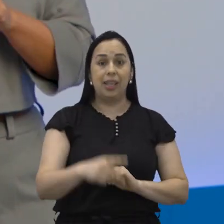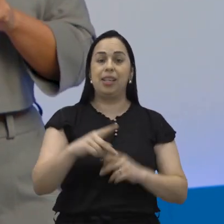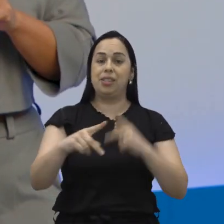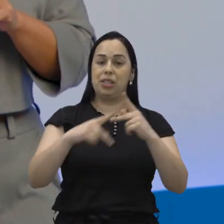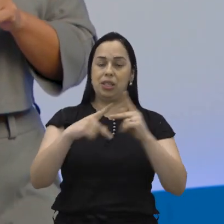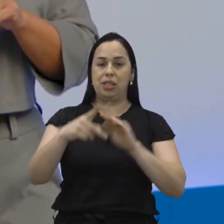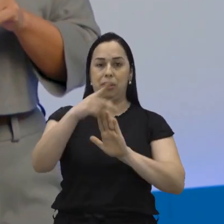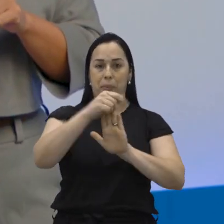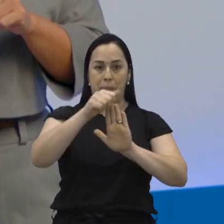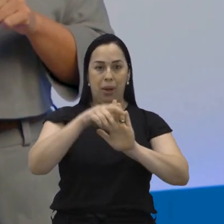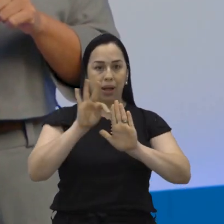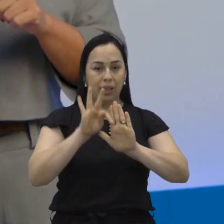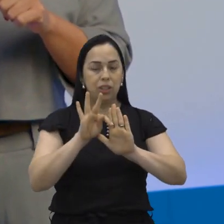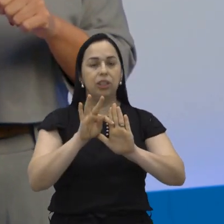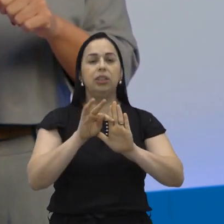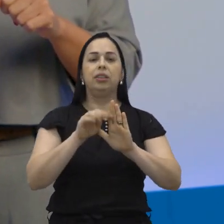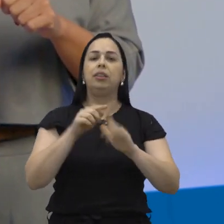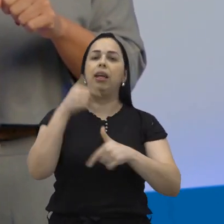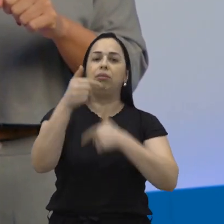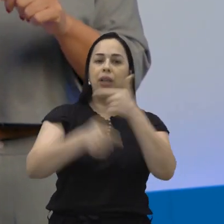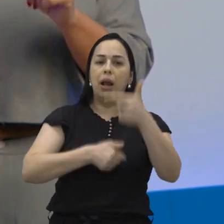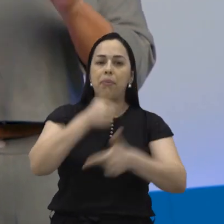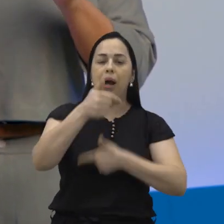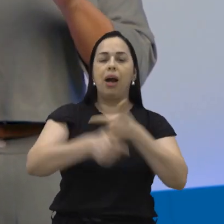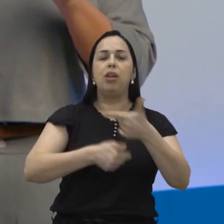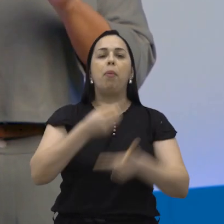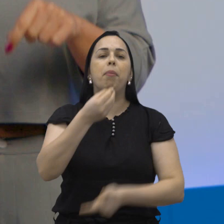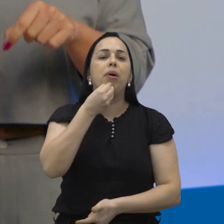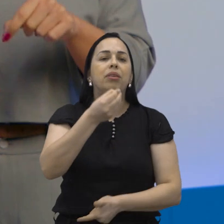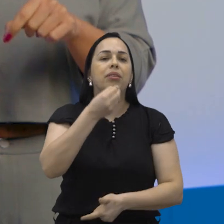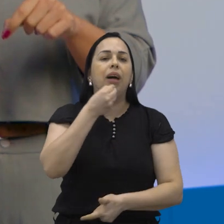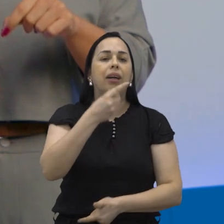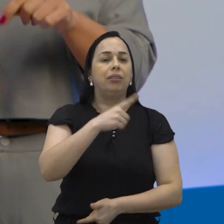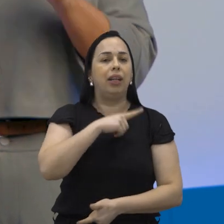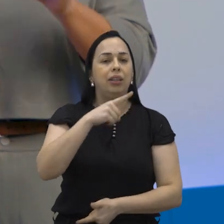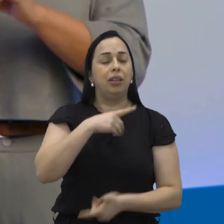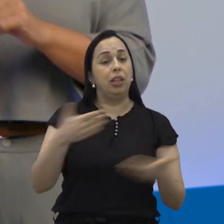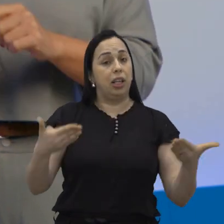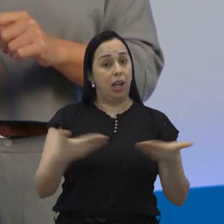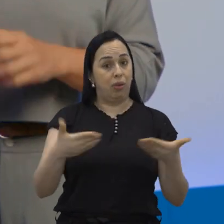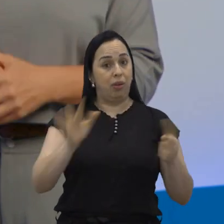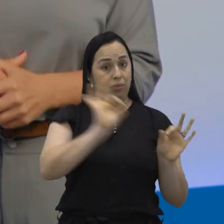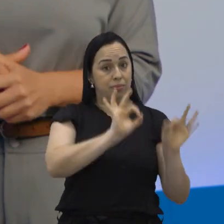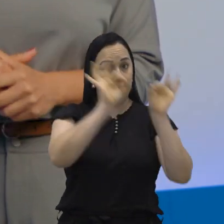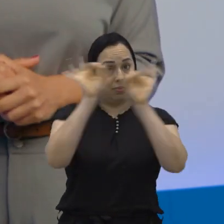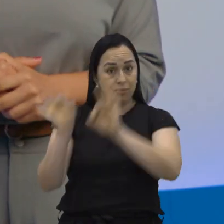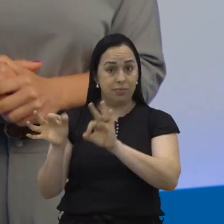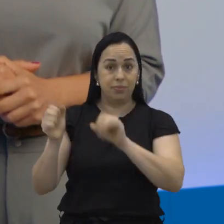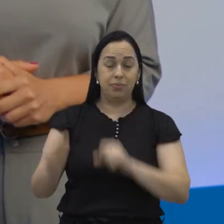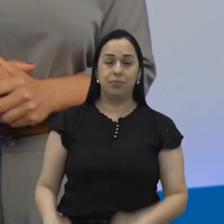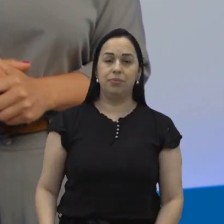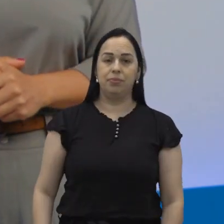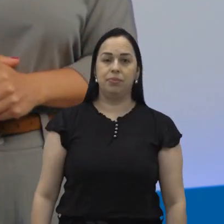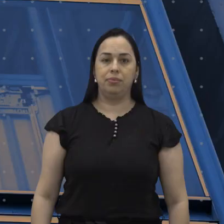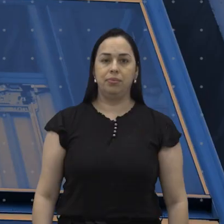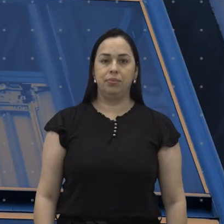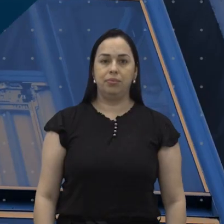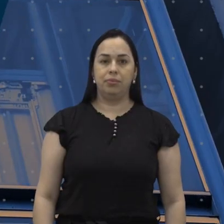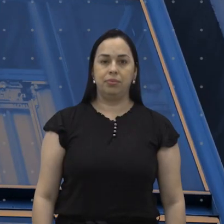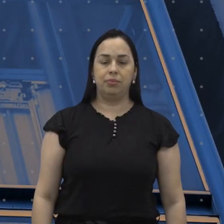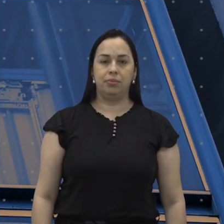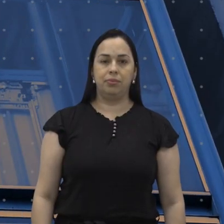de São José tem vagas de emprego abertas nesta quinta-feira. A gente confere agora na agenda de serviço.